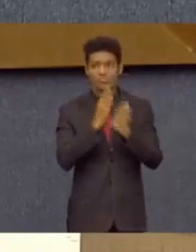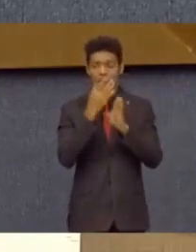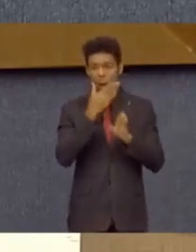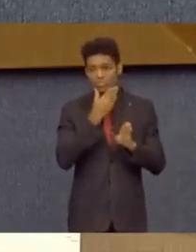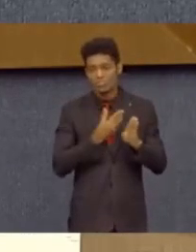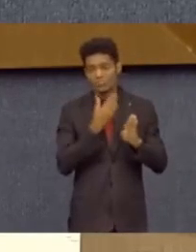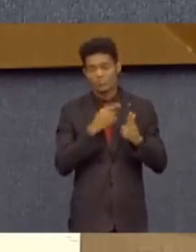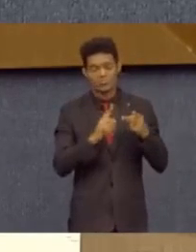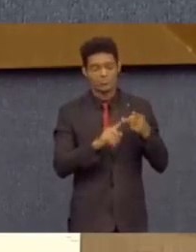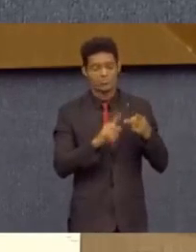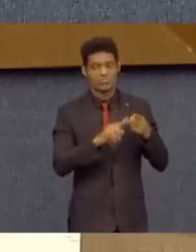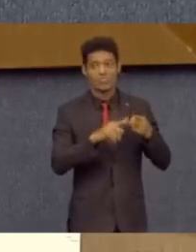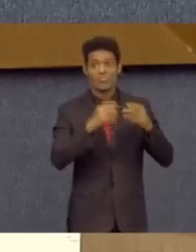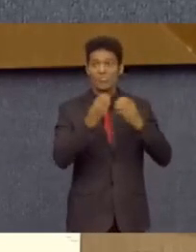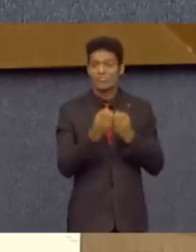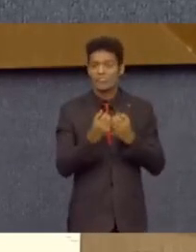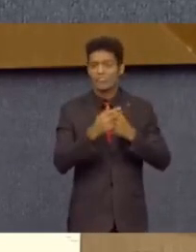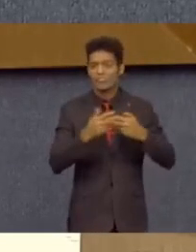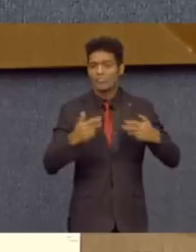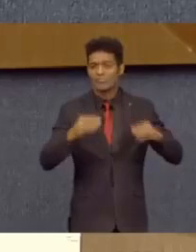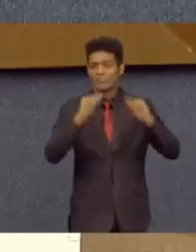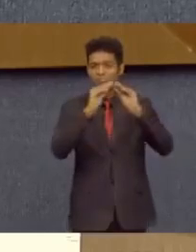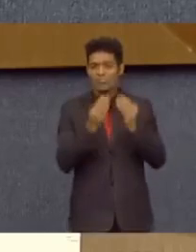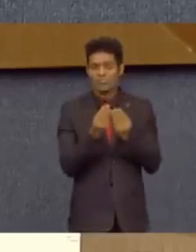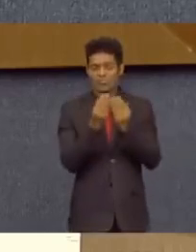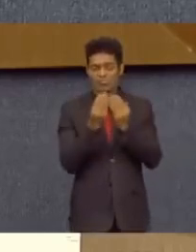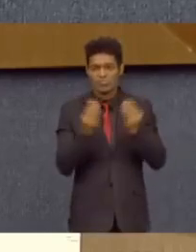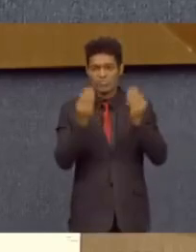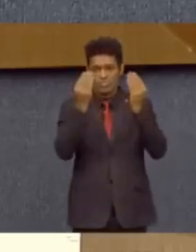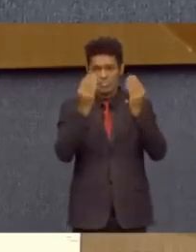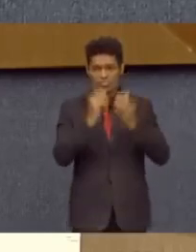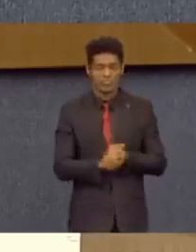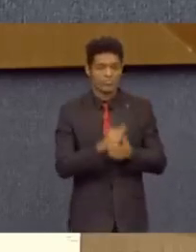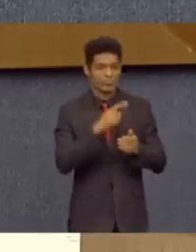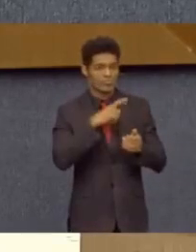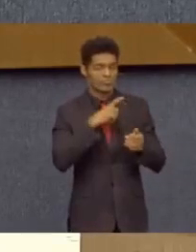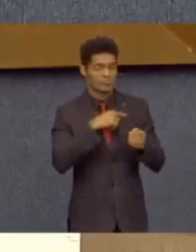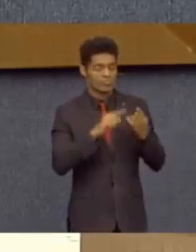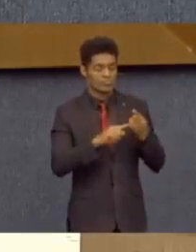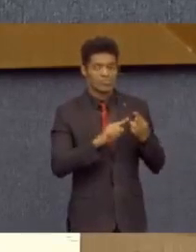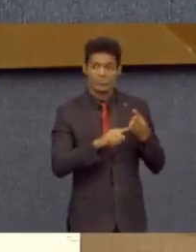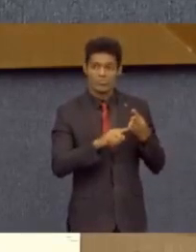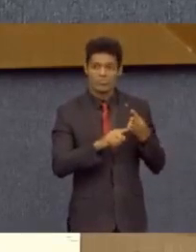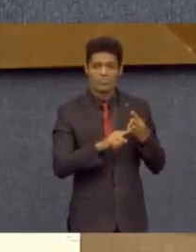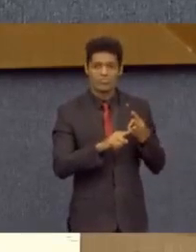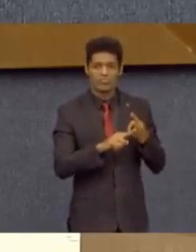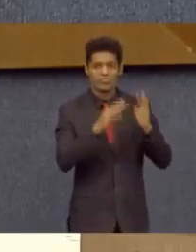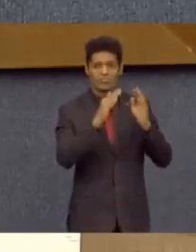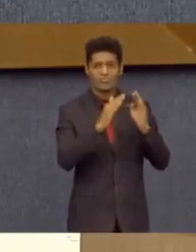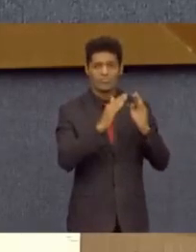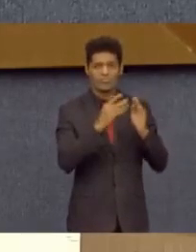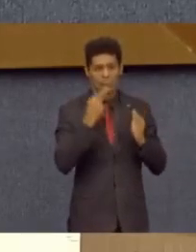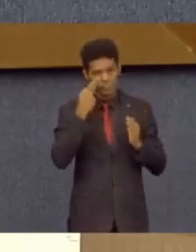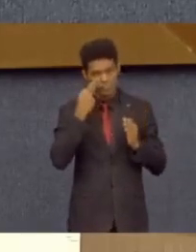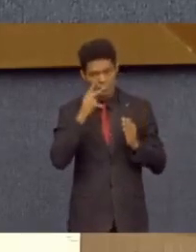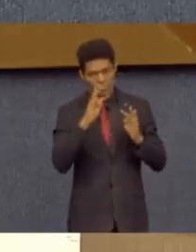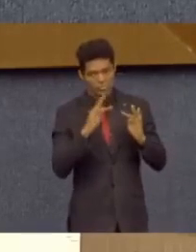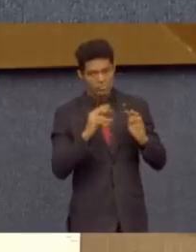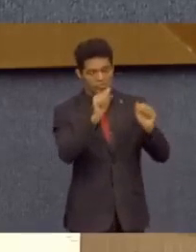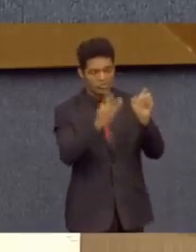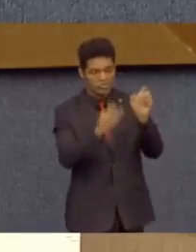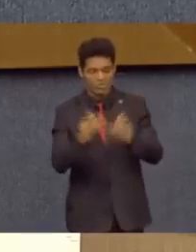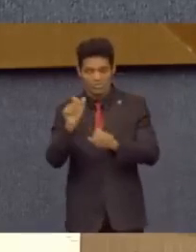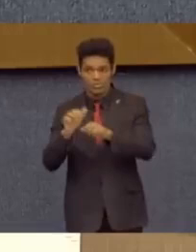centenas de missas, realizou visitas aos enfermos, proporcionando unção e confissão a